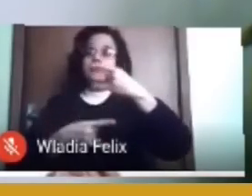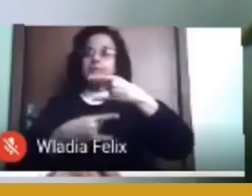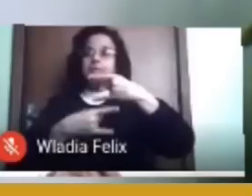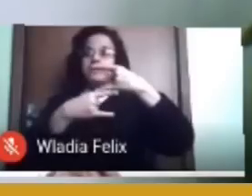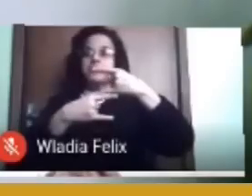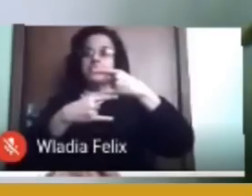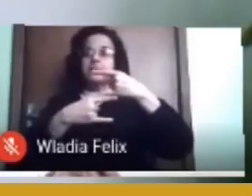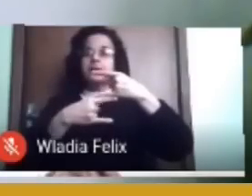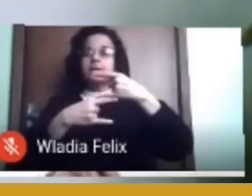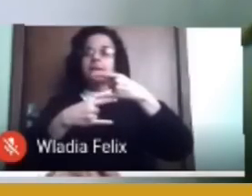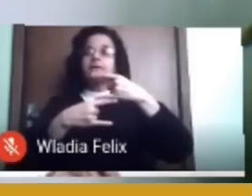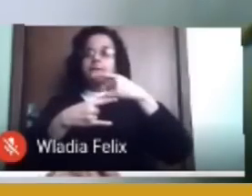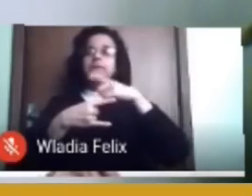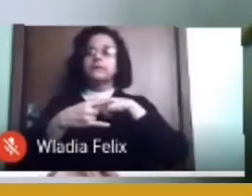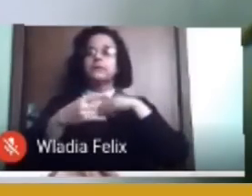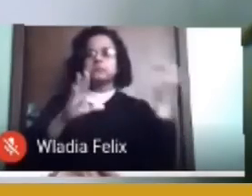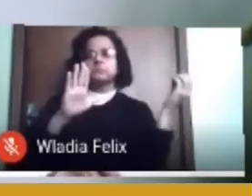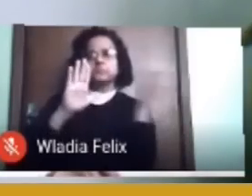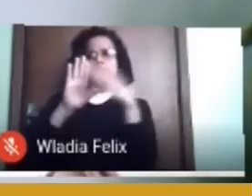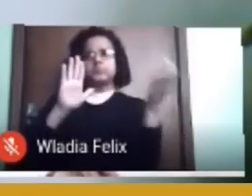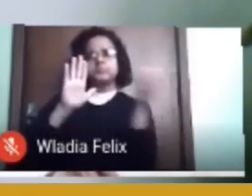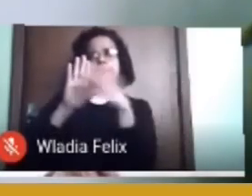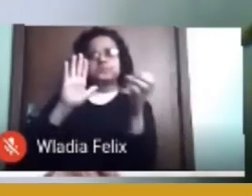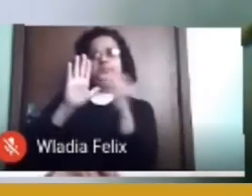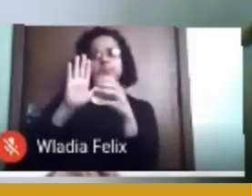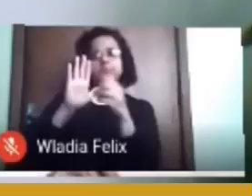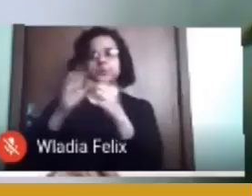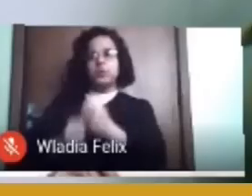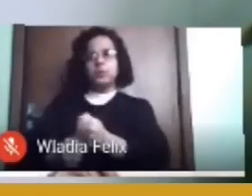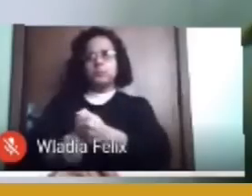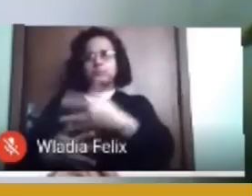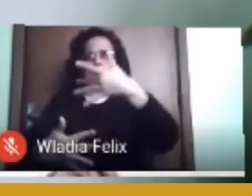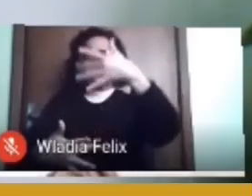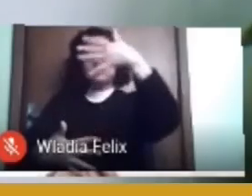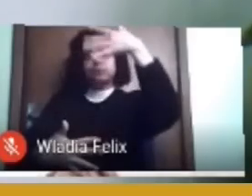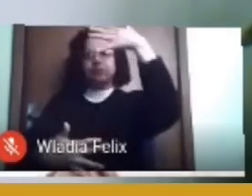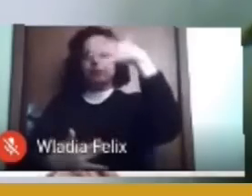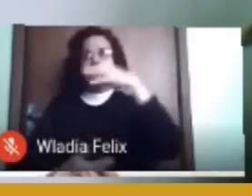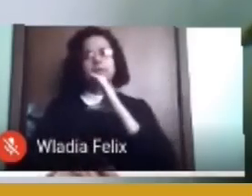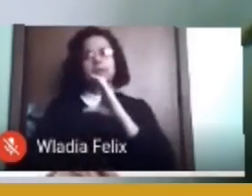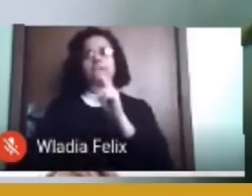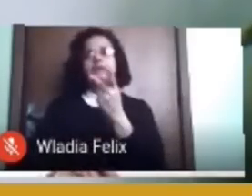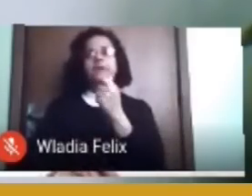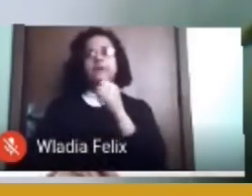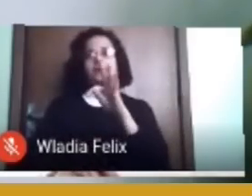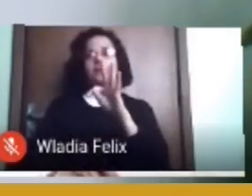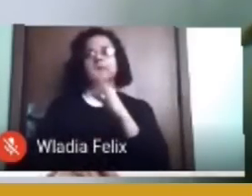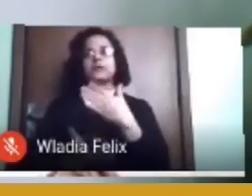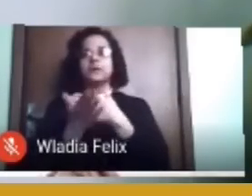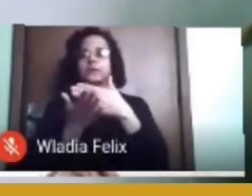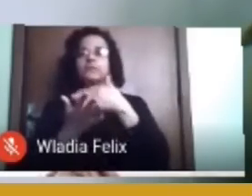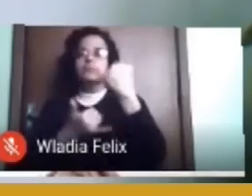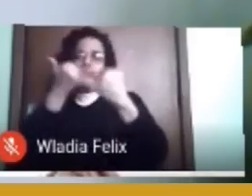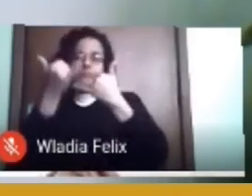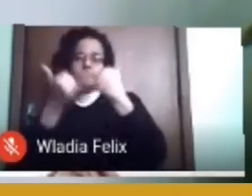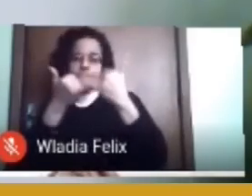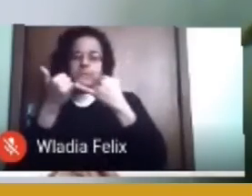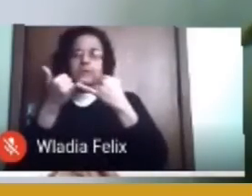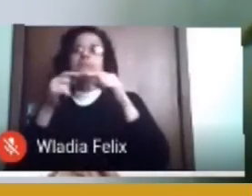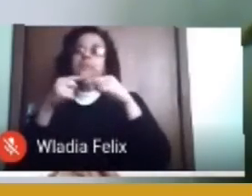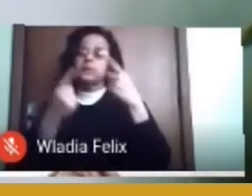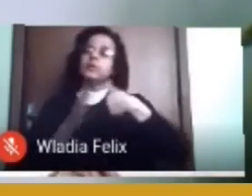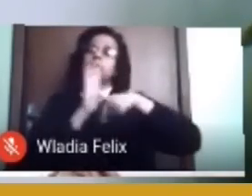fazer várias brincadeiras. Ontem eu fiz um boletim de ocorrência sobre isso, nós fizemos uma nota de repúdio, e a gente sabe que é a mesma